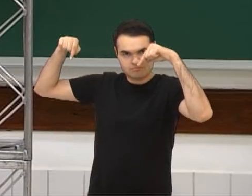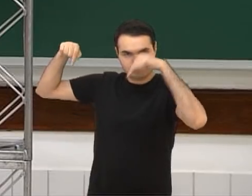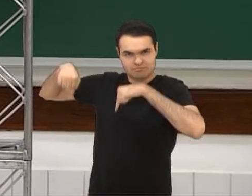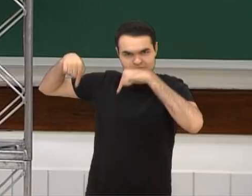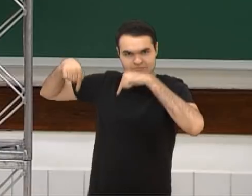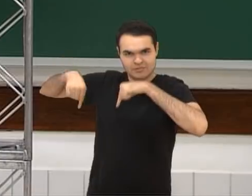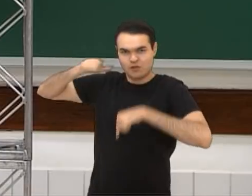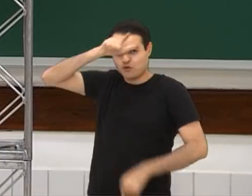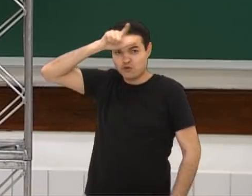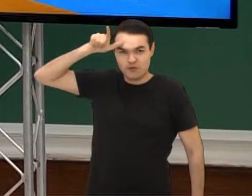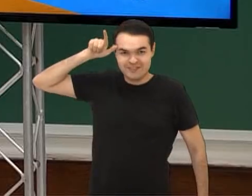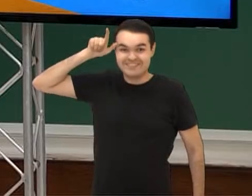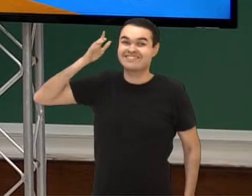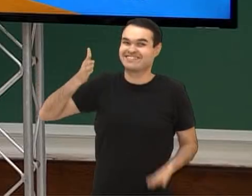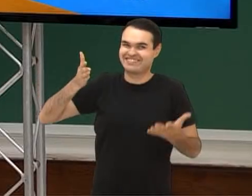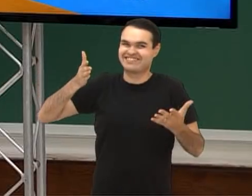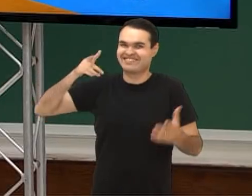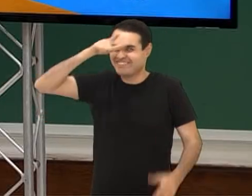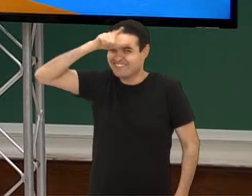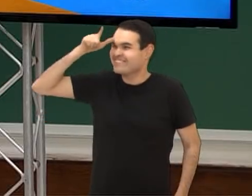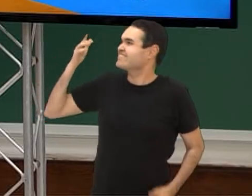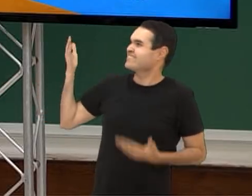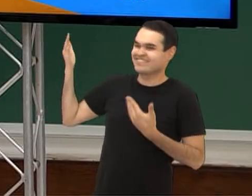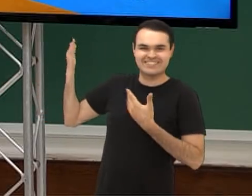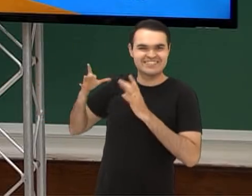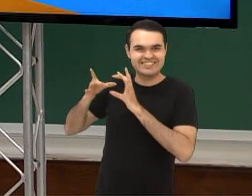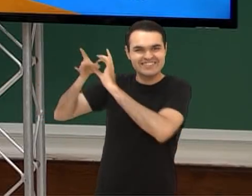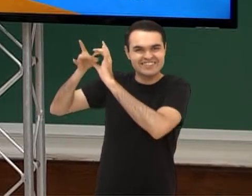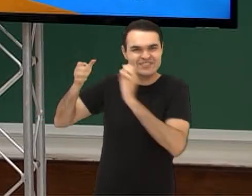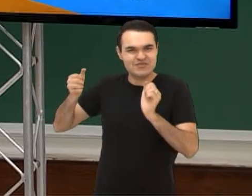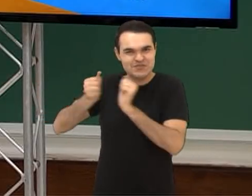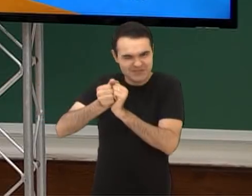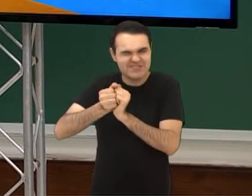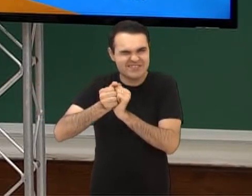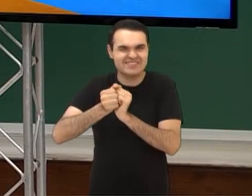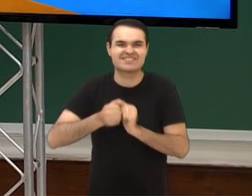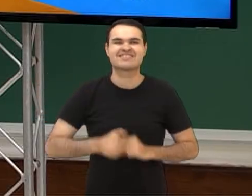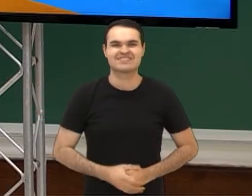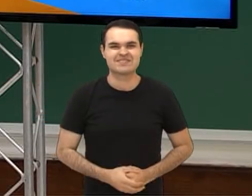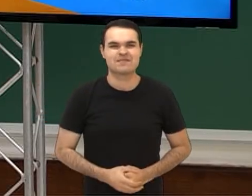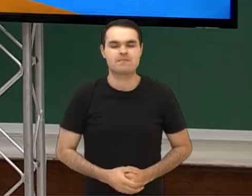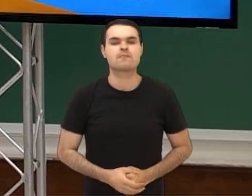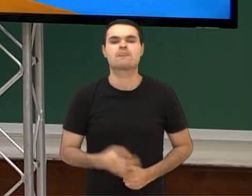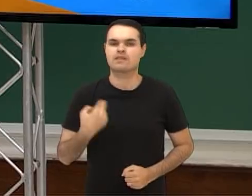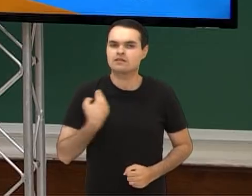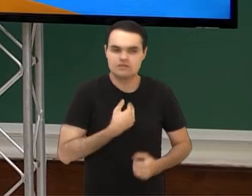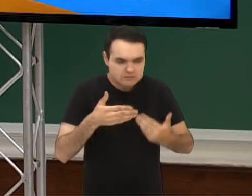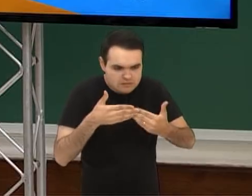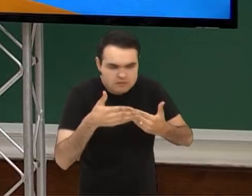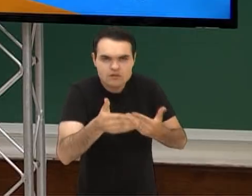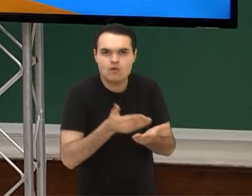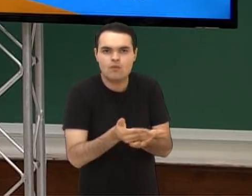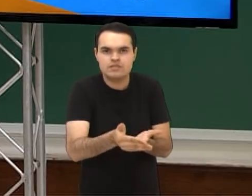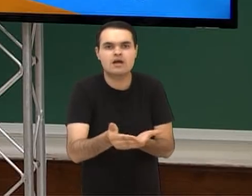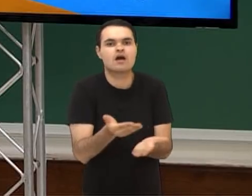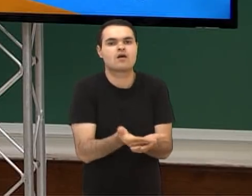Luiz, nem tinha falado dele, né? A gente está juntos nessa aula de hoje e ó, para a gente começar a aula de hoje,